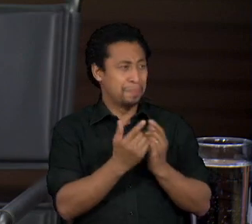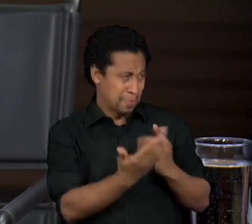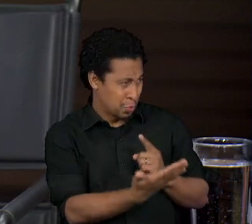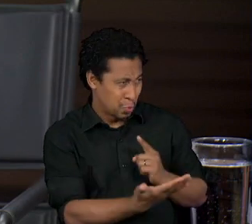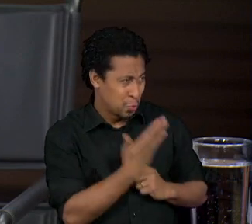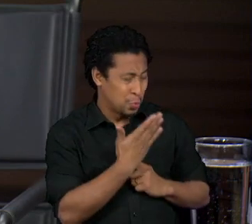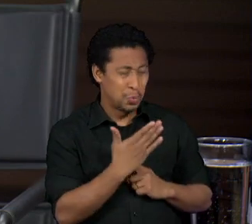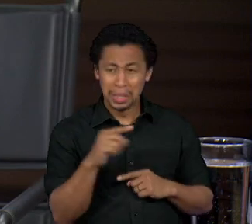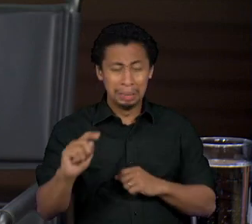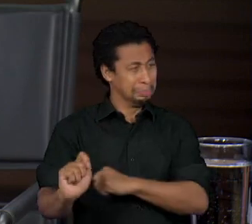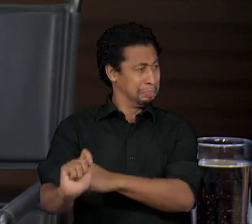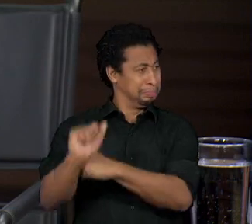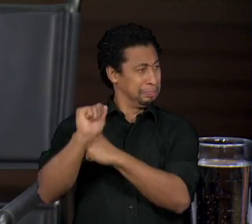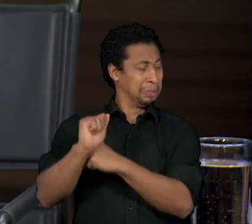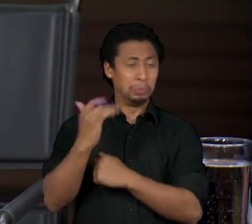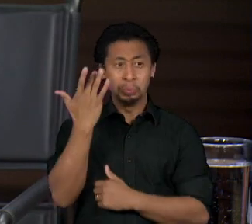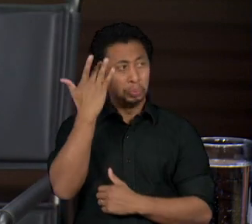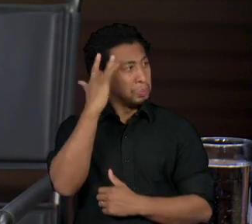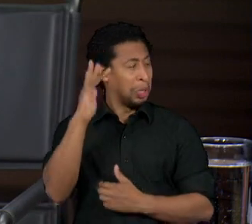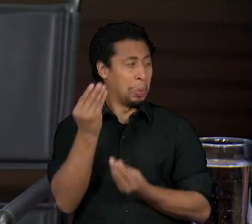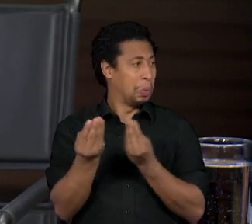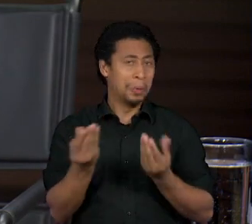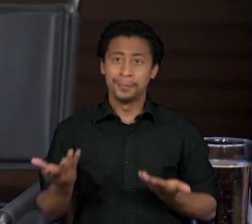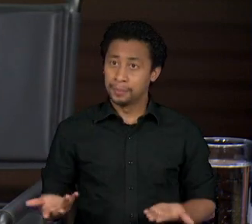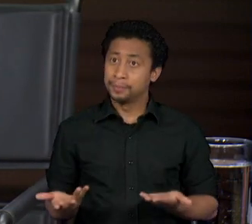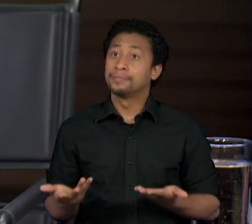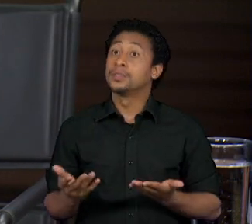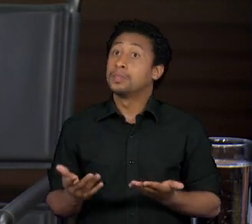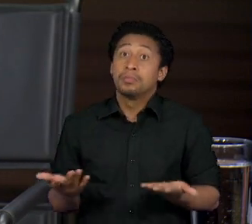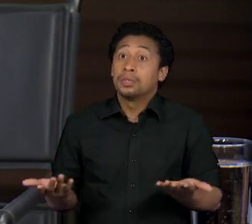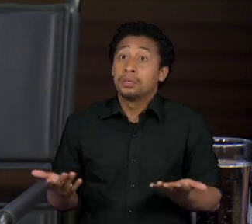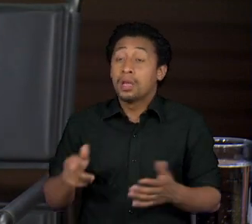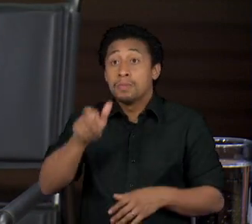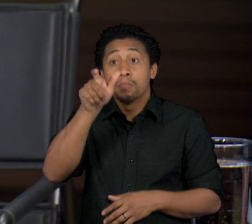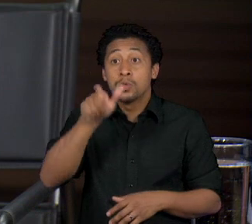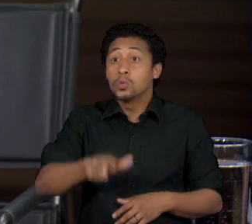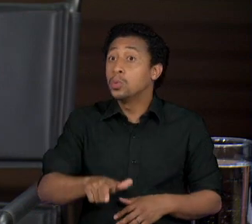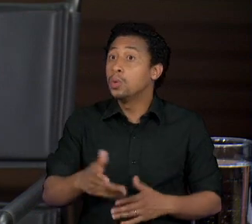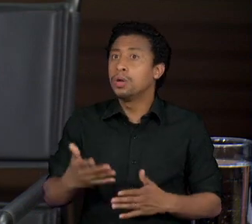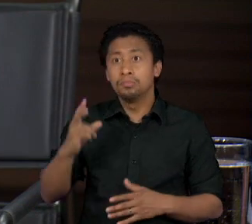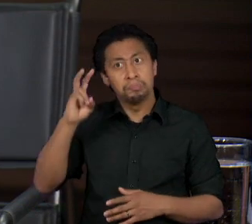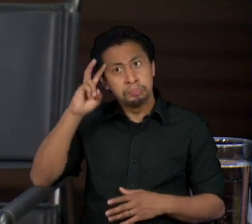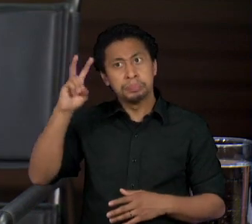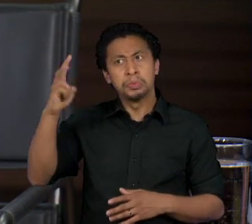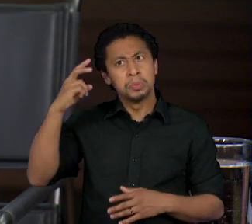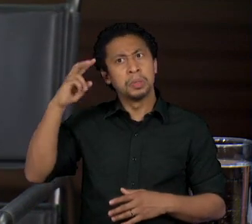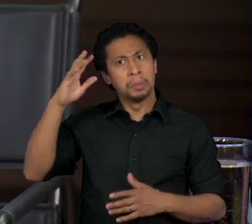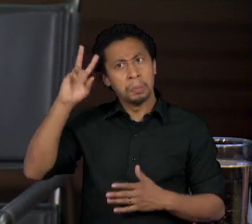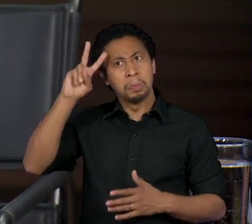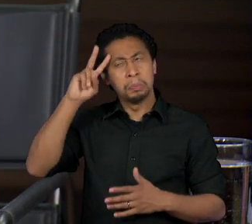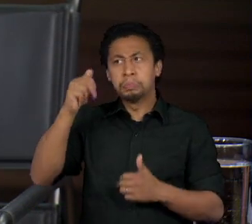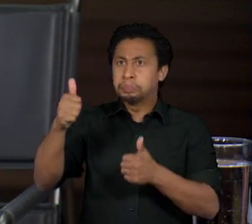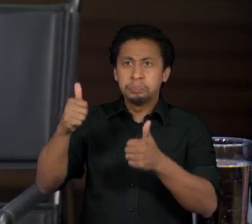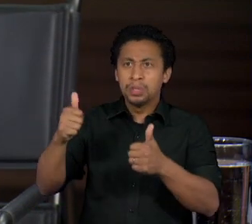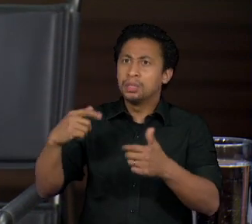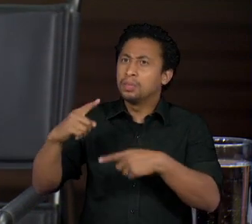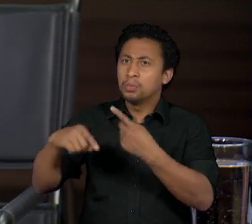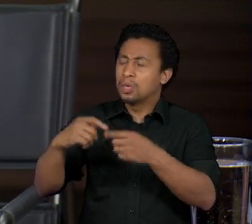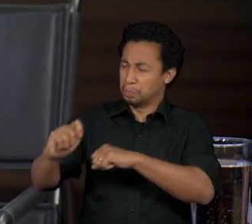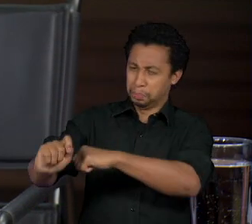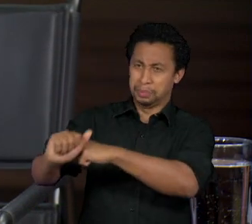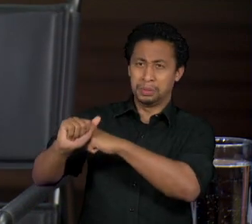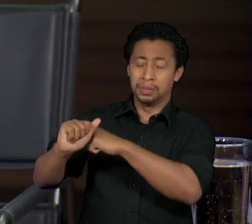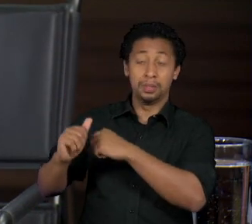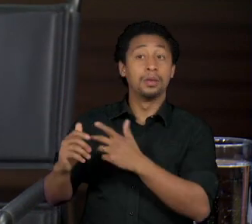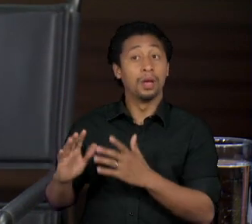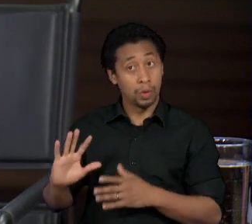isso acaba sendo, não era para se esperar daquela pessoa ter caído naquele tipo de golpe. Então isso